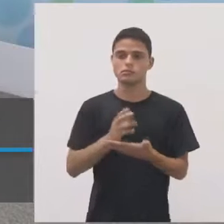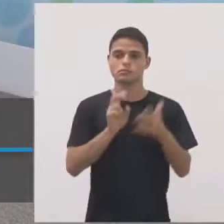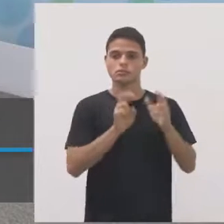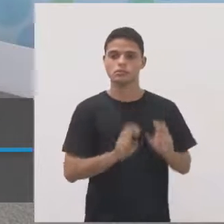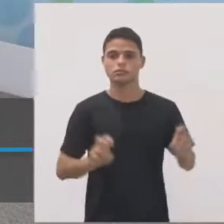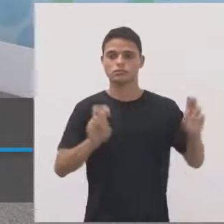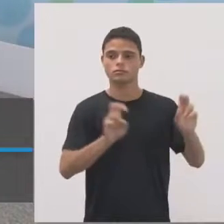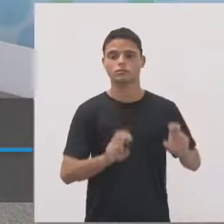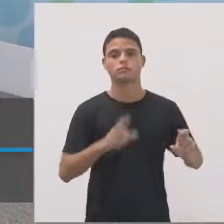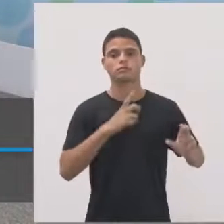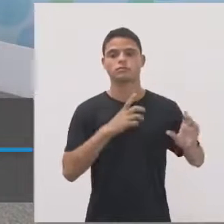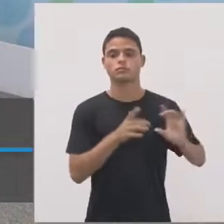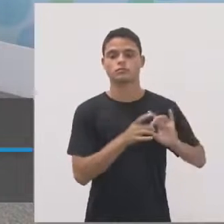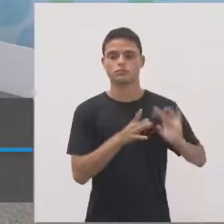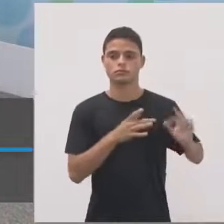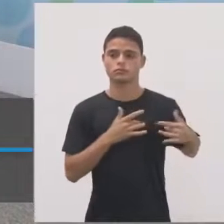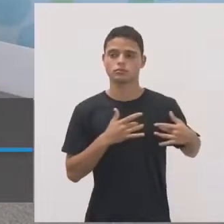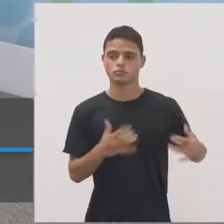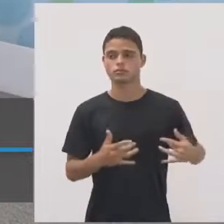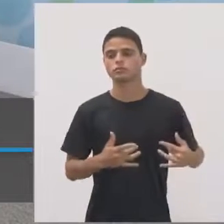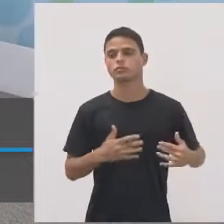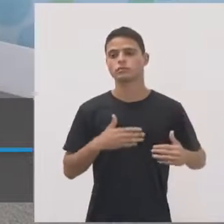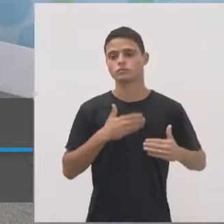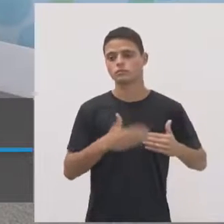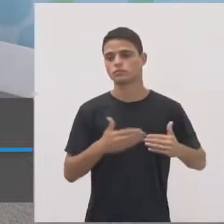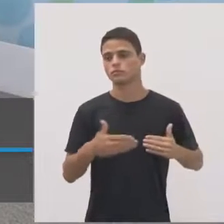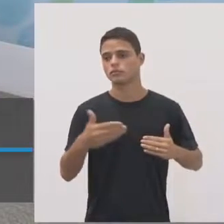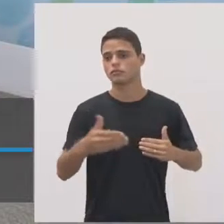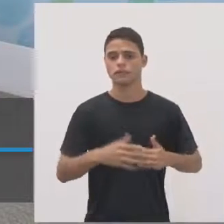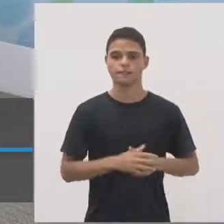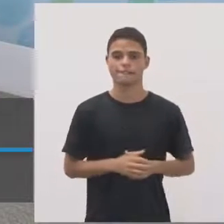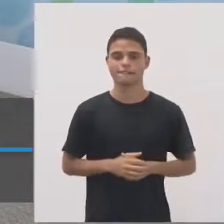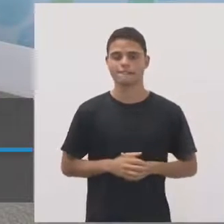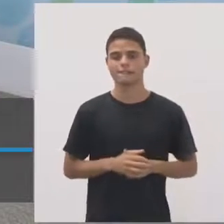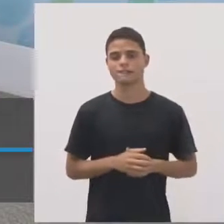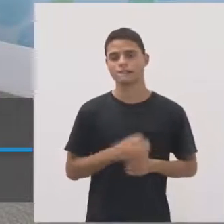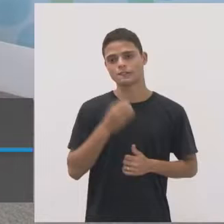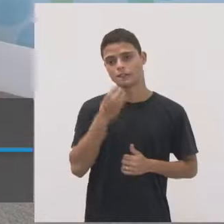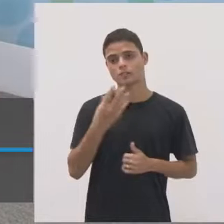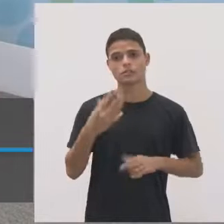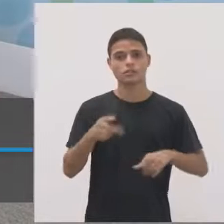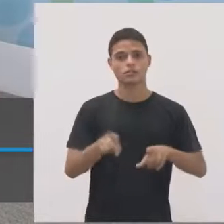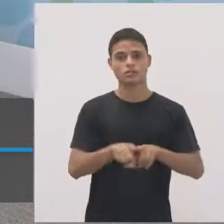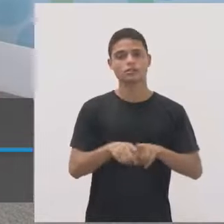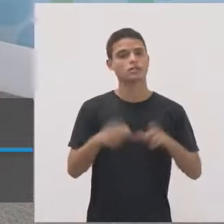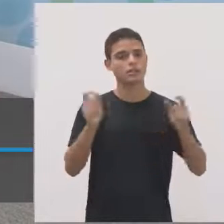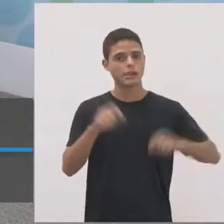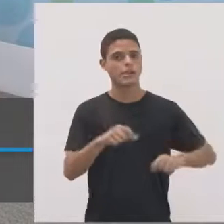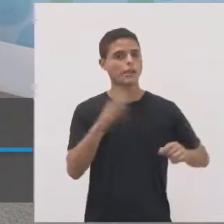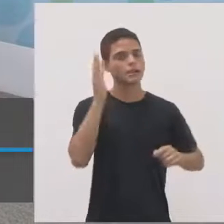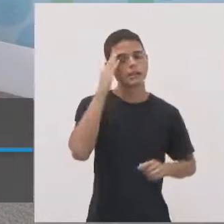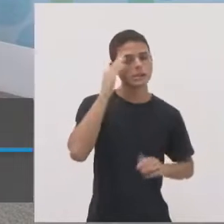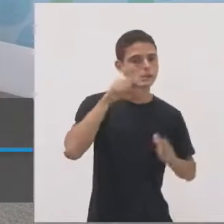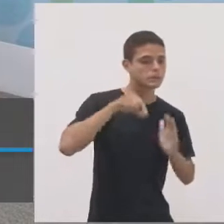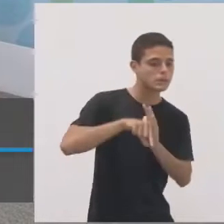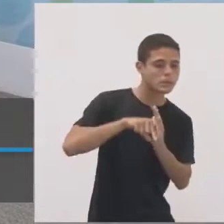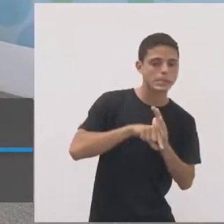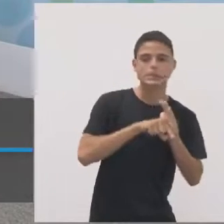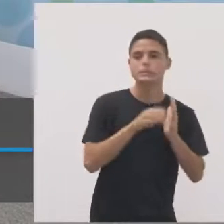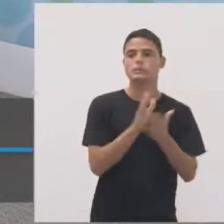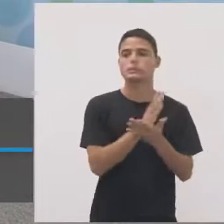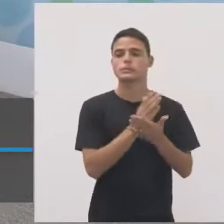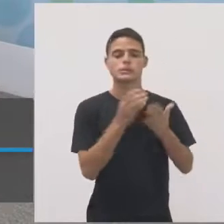aí à disposição de vocês para a gente fazer o ponto a ponto, né, Felipe? Sim. E aí é bom também que você pode falar algumas particularidades do computador,